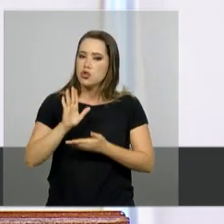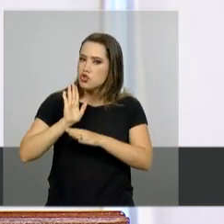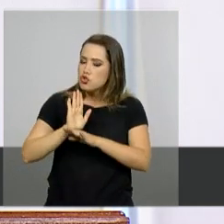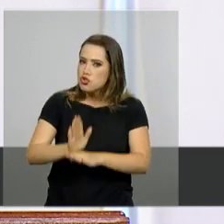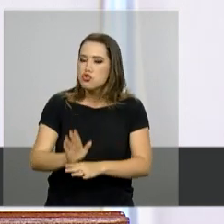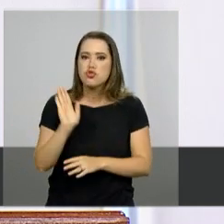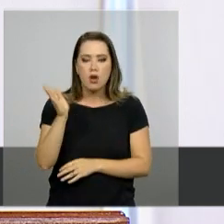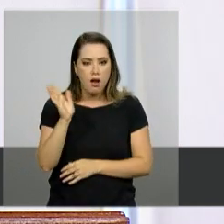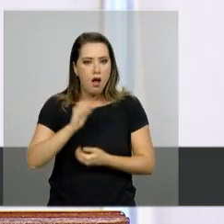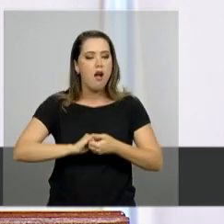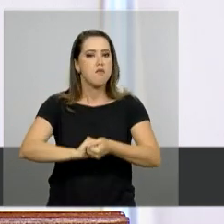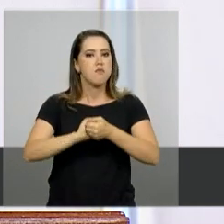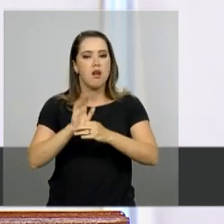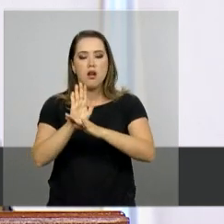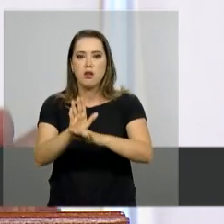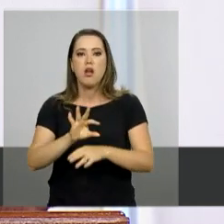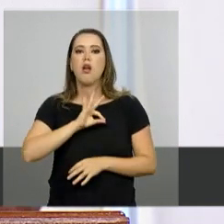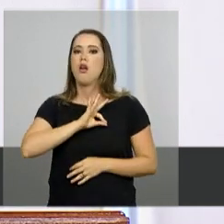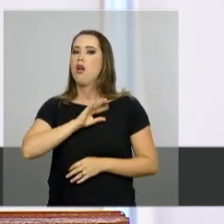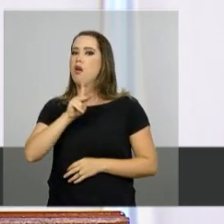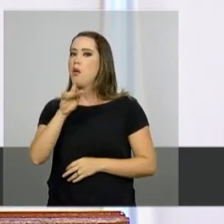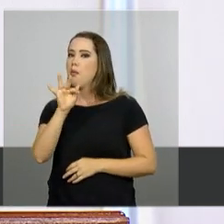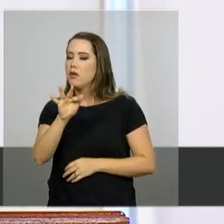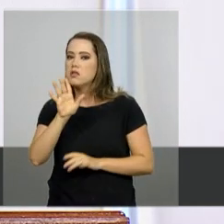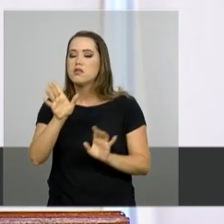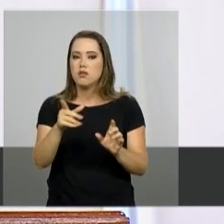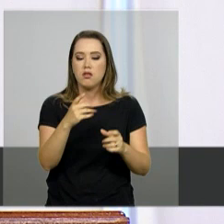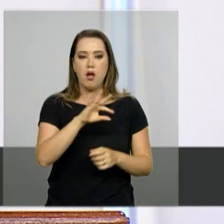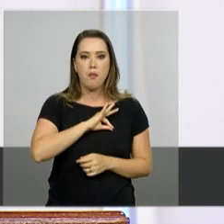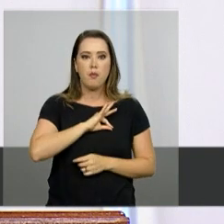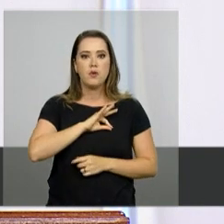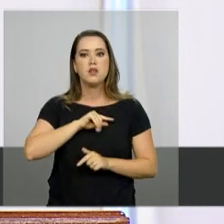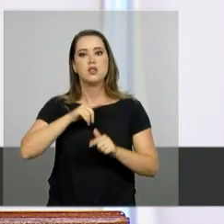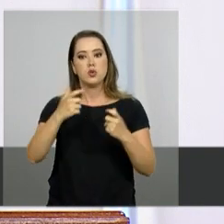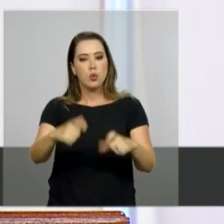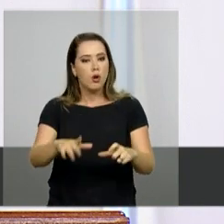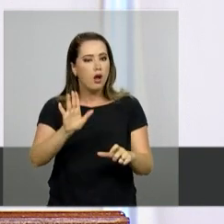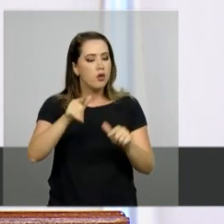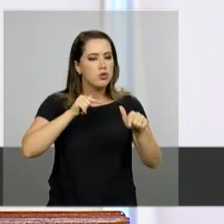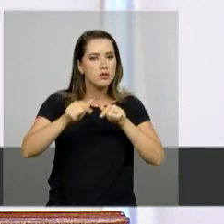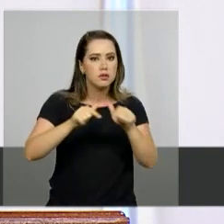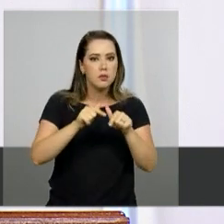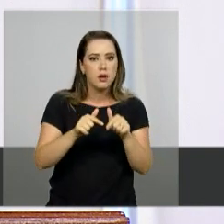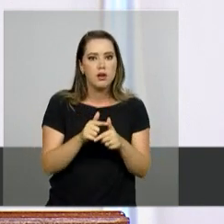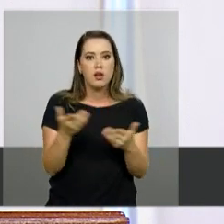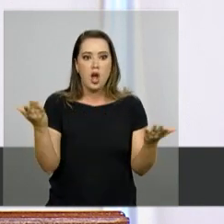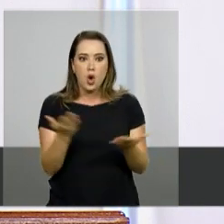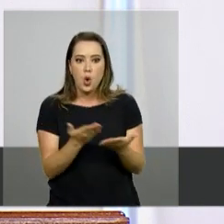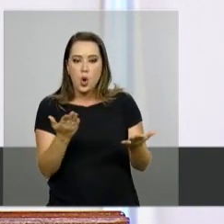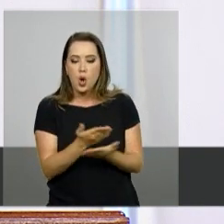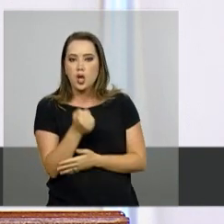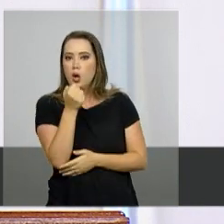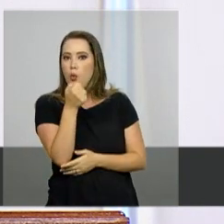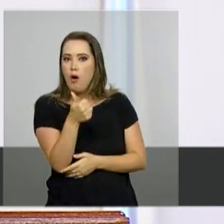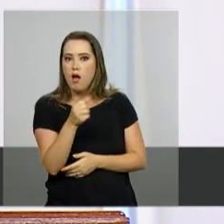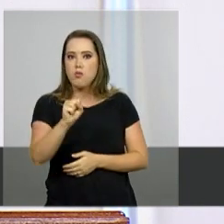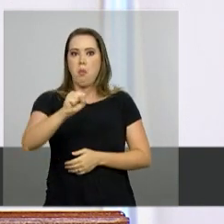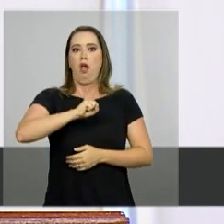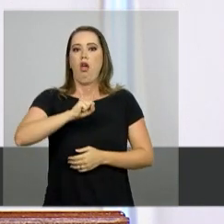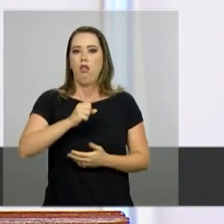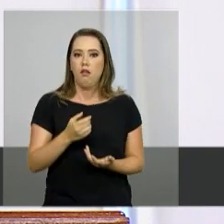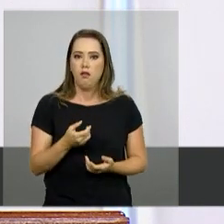à polícia federal e à polícia local já estão trabalhando nessa matéria foi agora há pouco mas isto